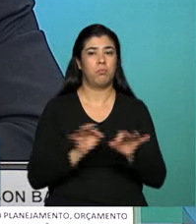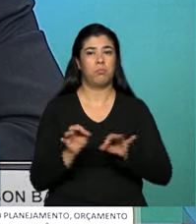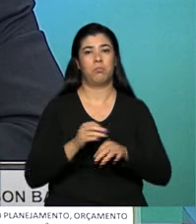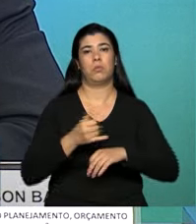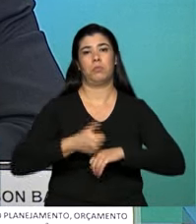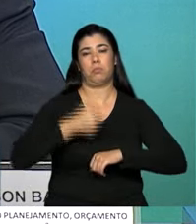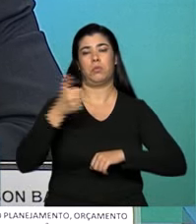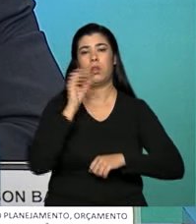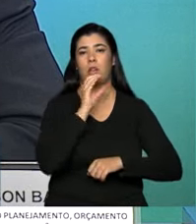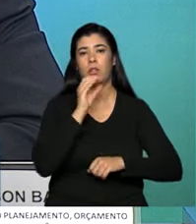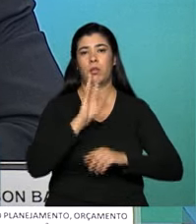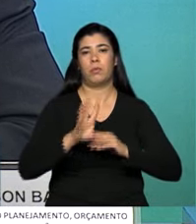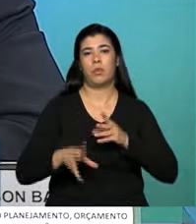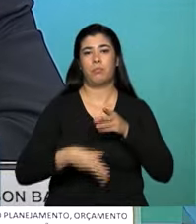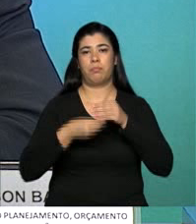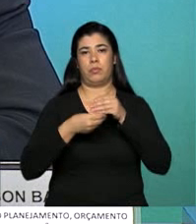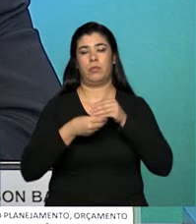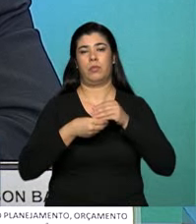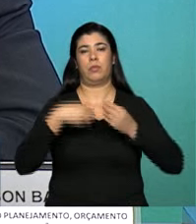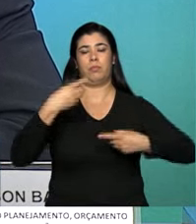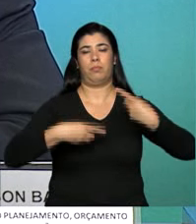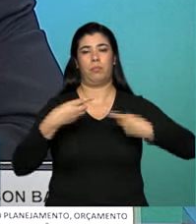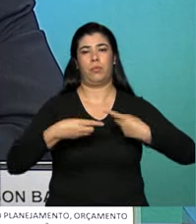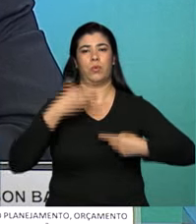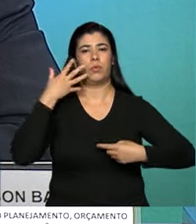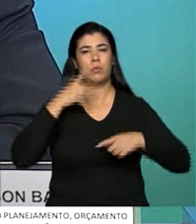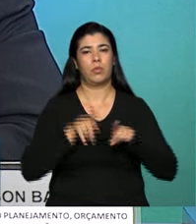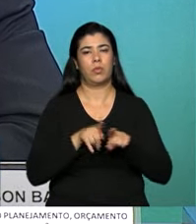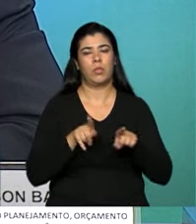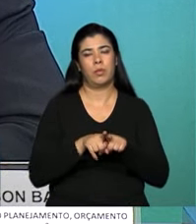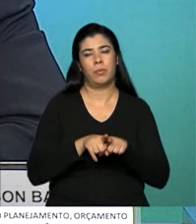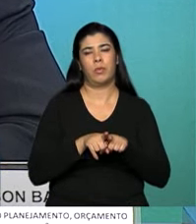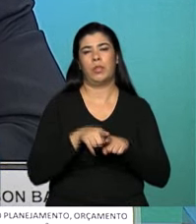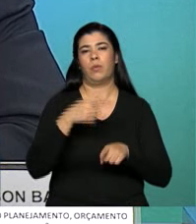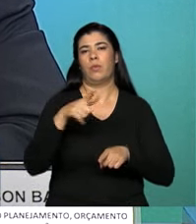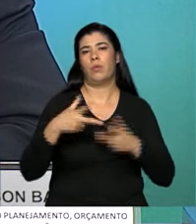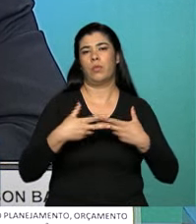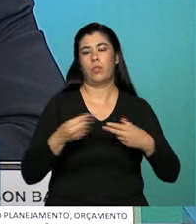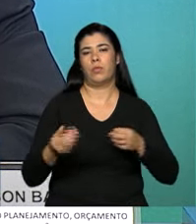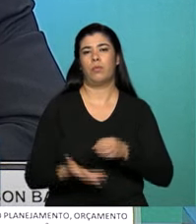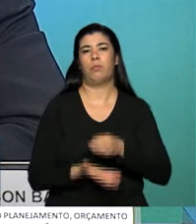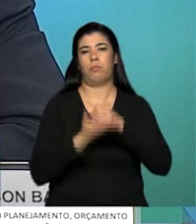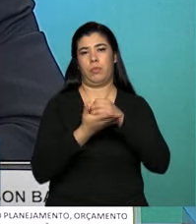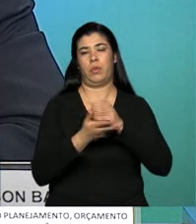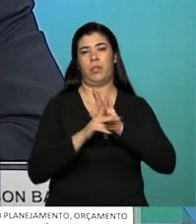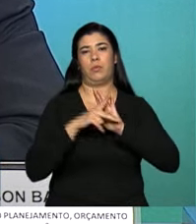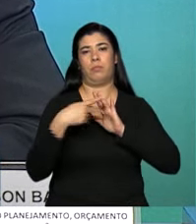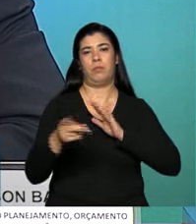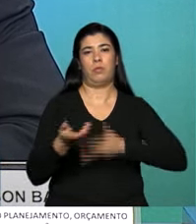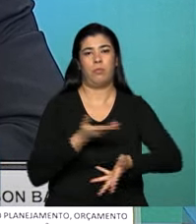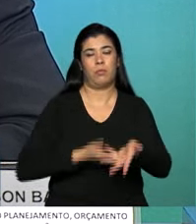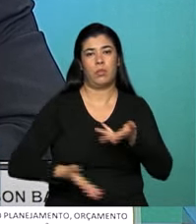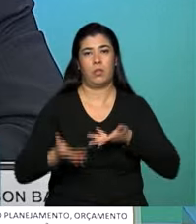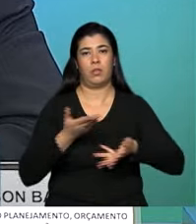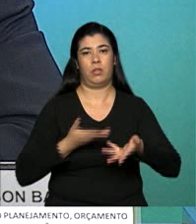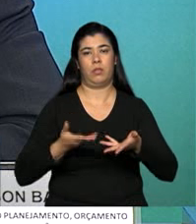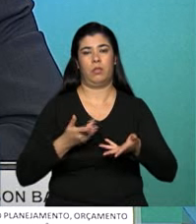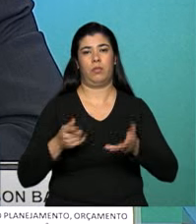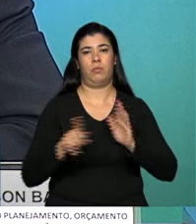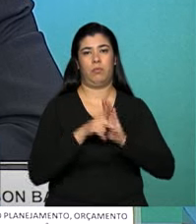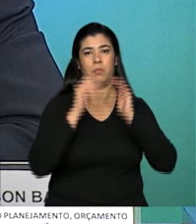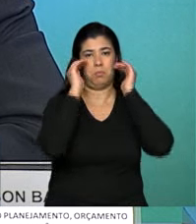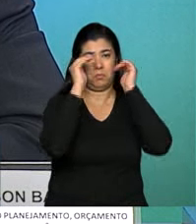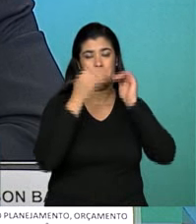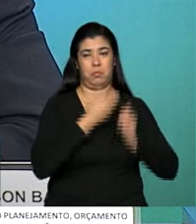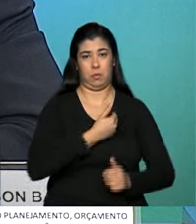das na implementação das políticas públicas e eh de sustentação de atender a base eh do